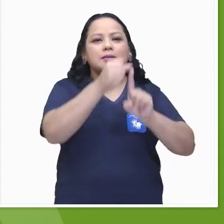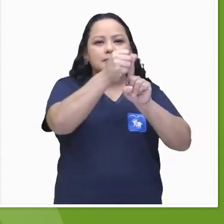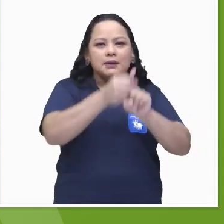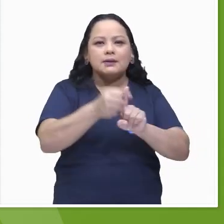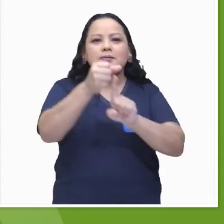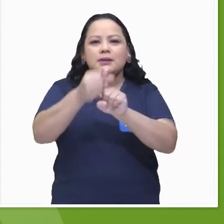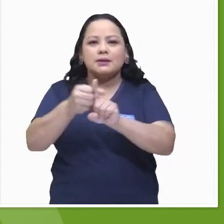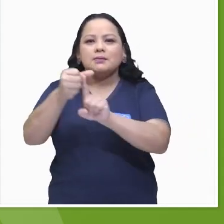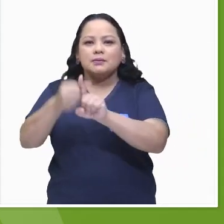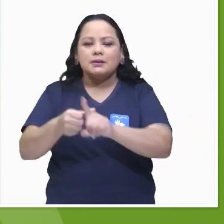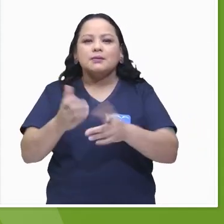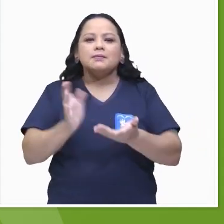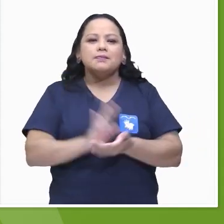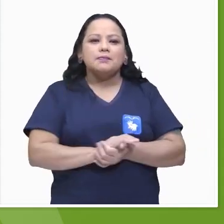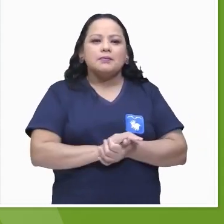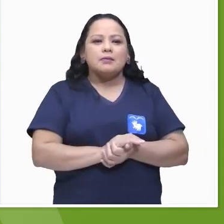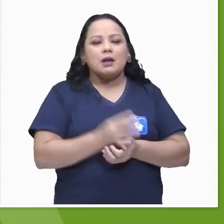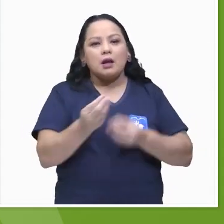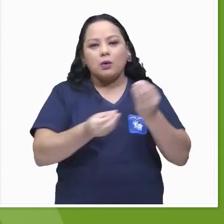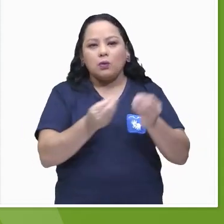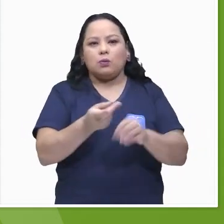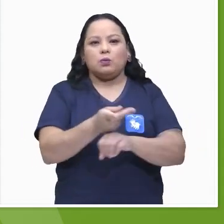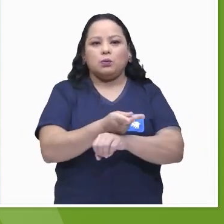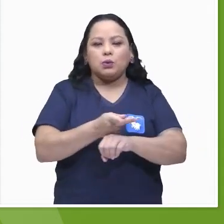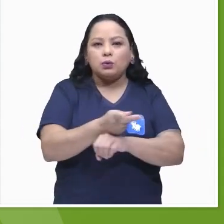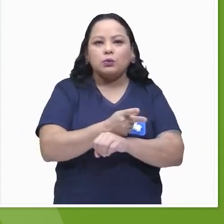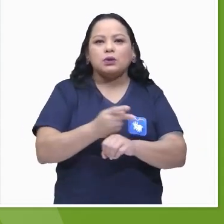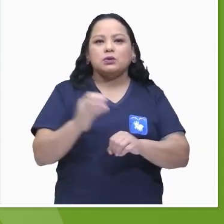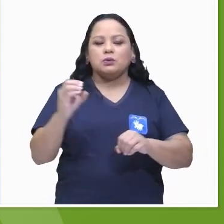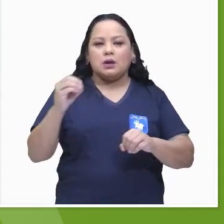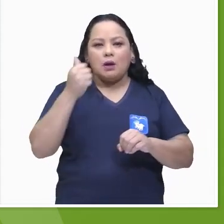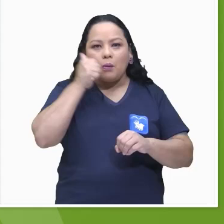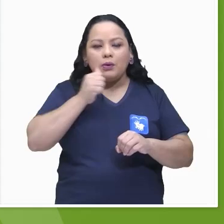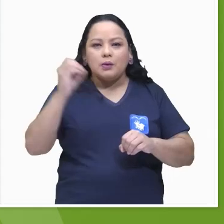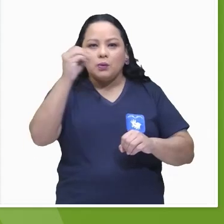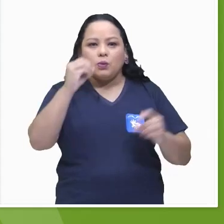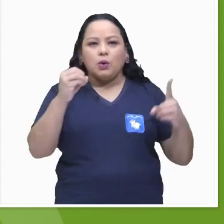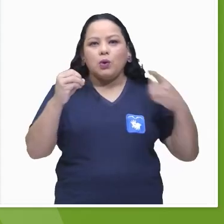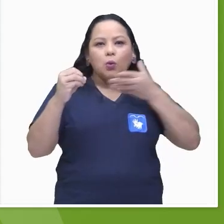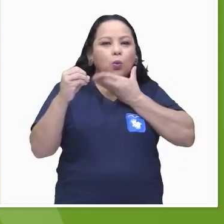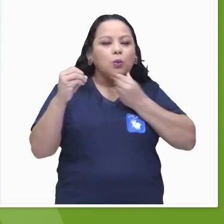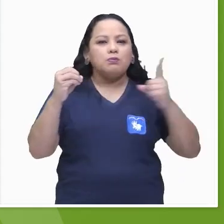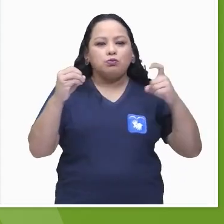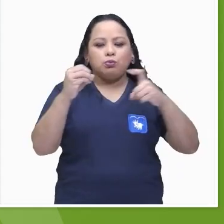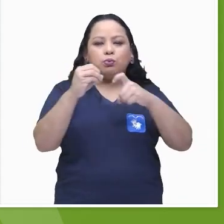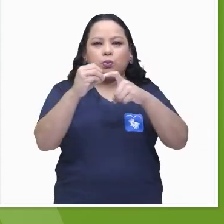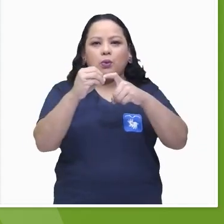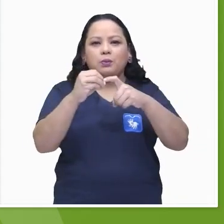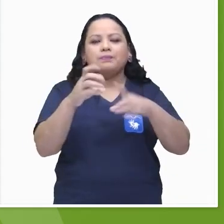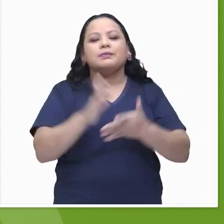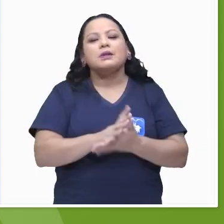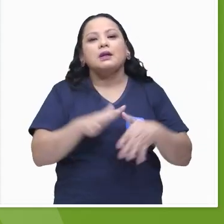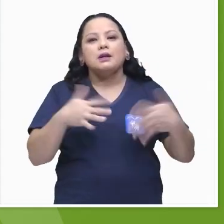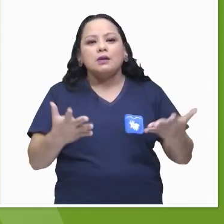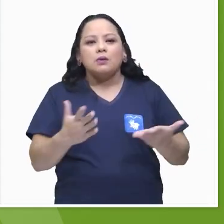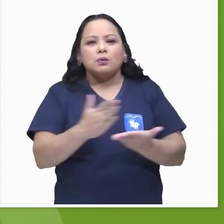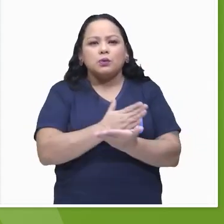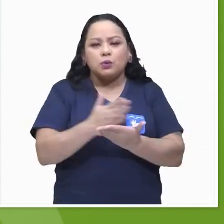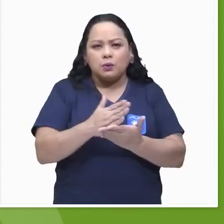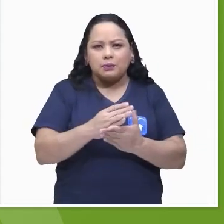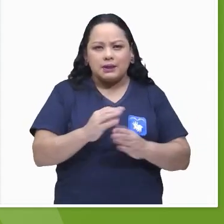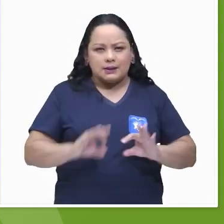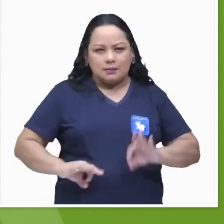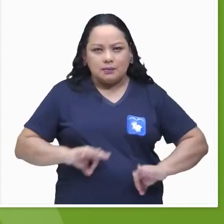né? E aí, buscando ali uma fecundação, uma geração de um novo indivíduo, tá? Então, quando começa a